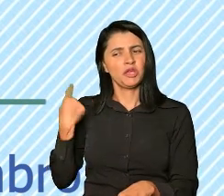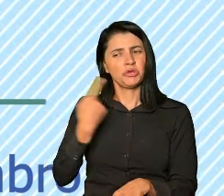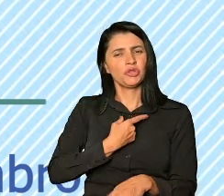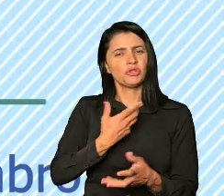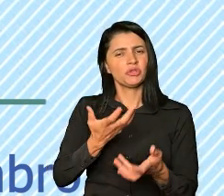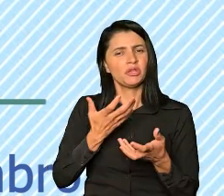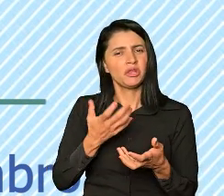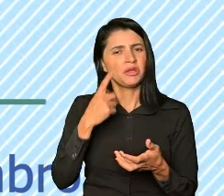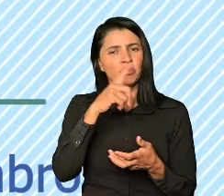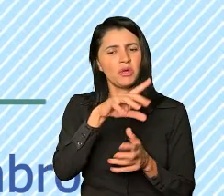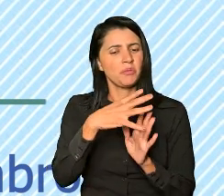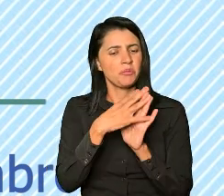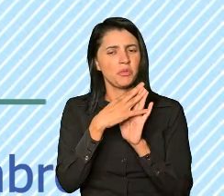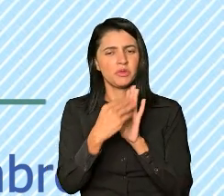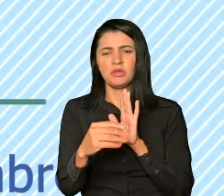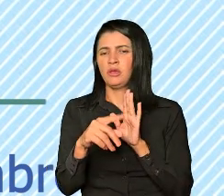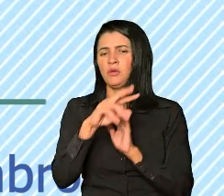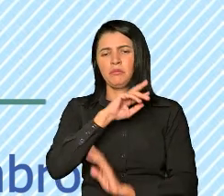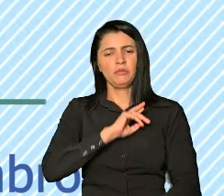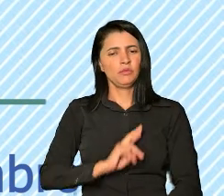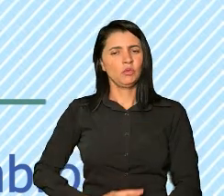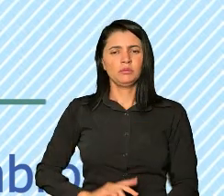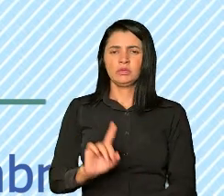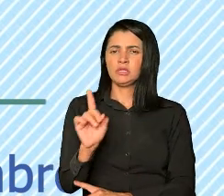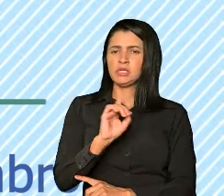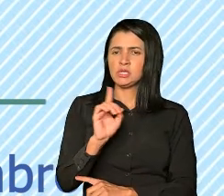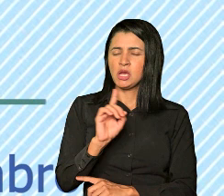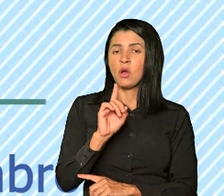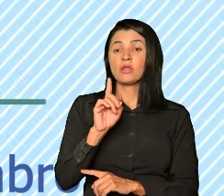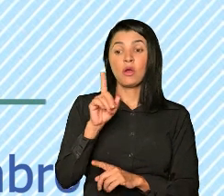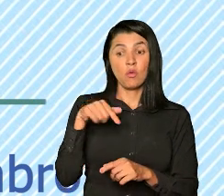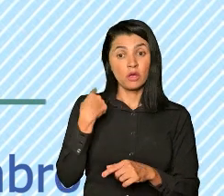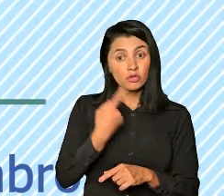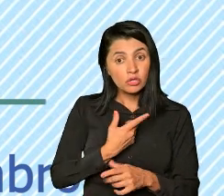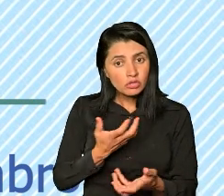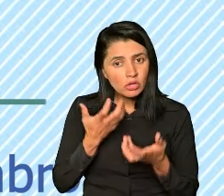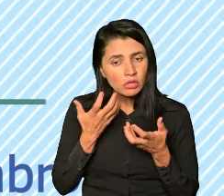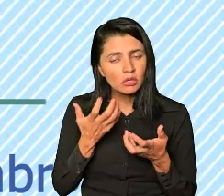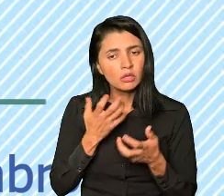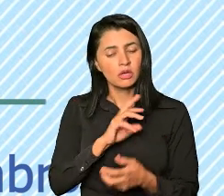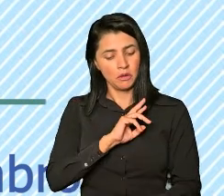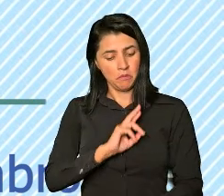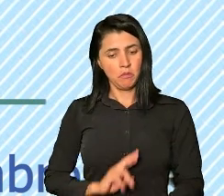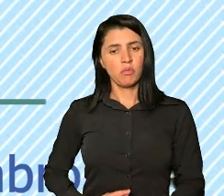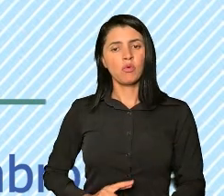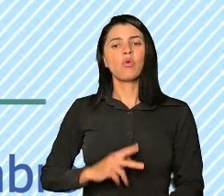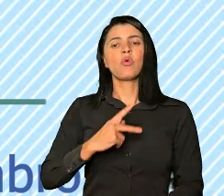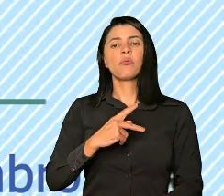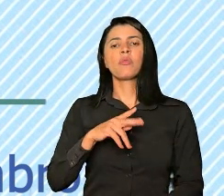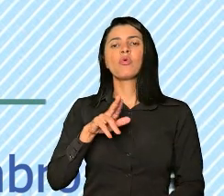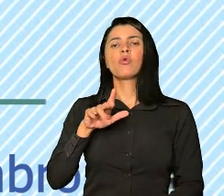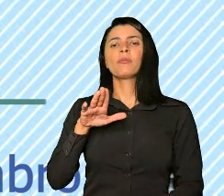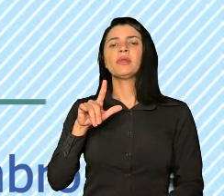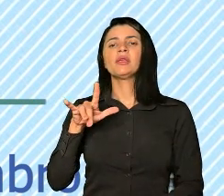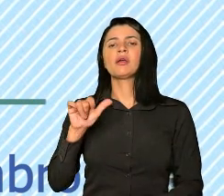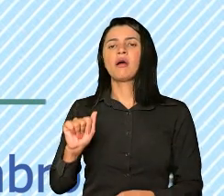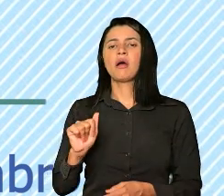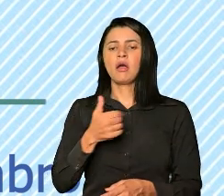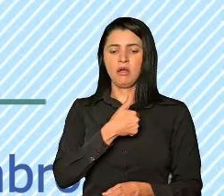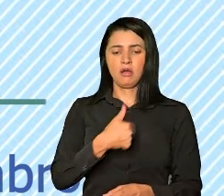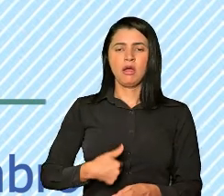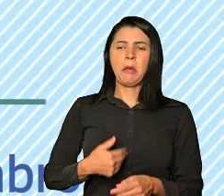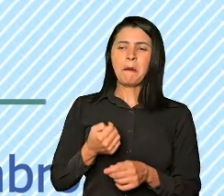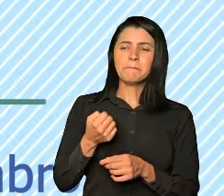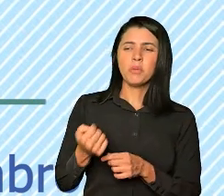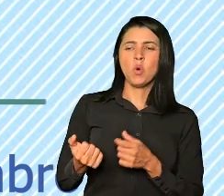era esse o modelo de república. Então, a república que se pretendia coisa pública, ela era para